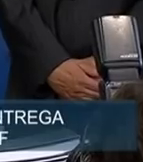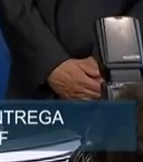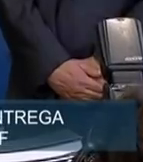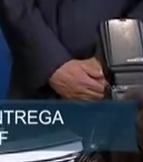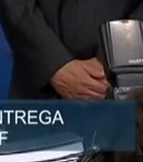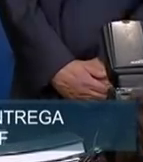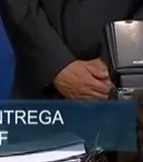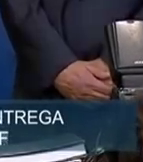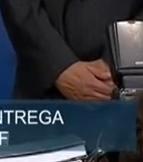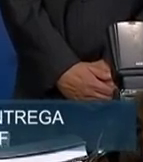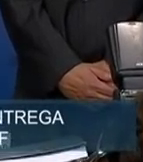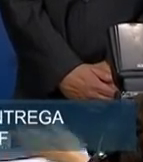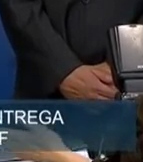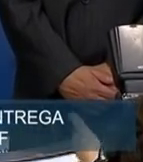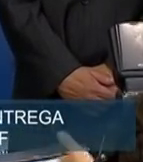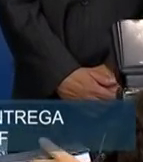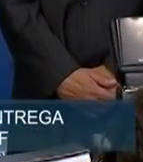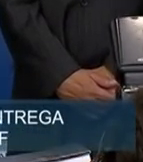J